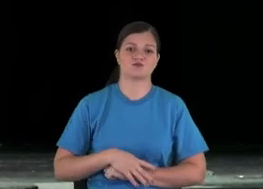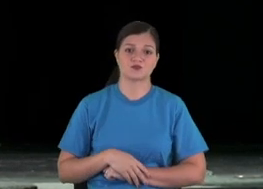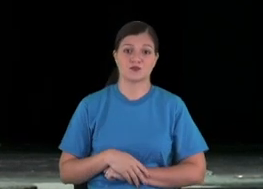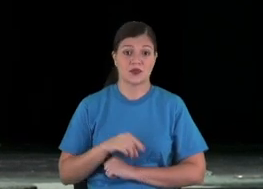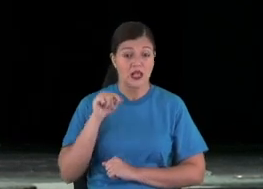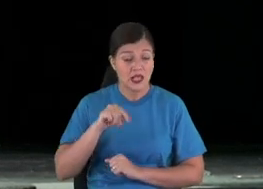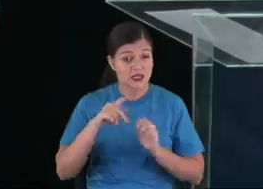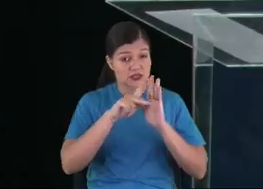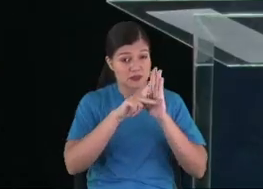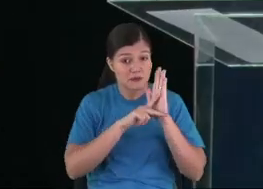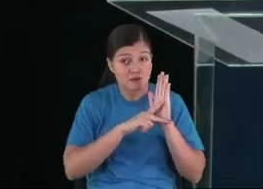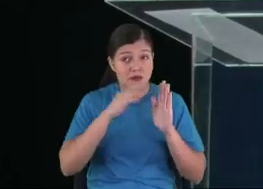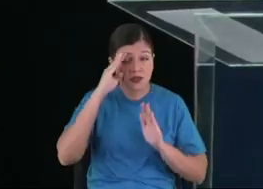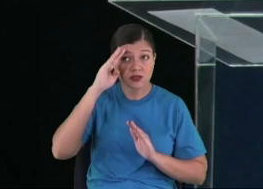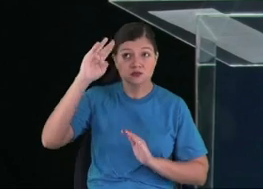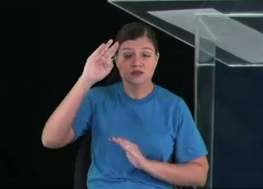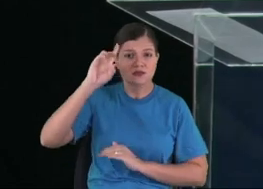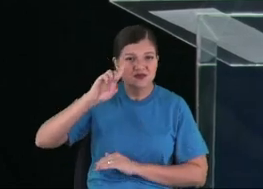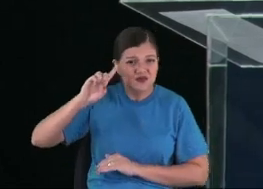esse plano de Deus foi